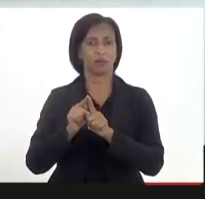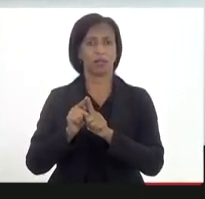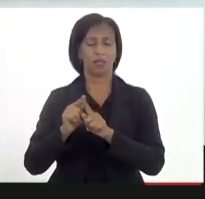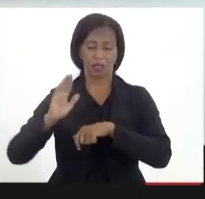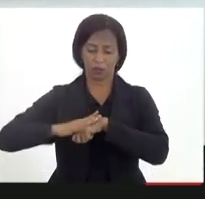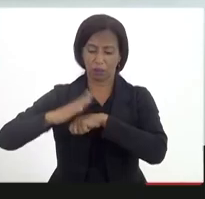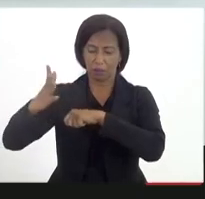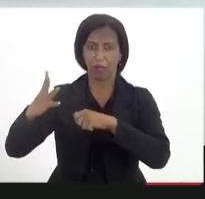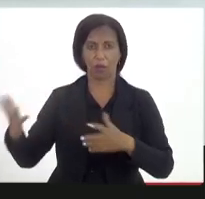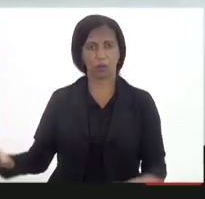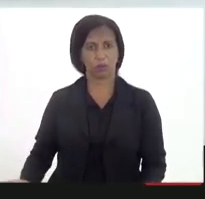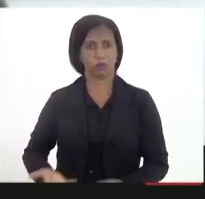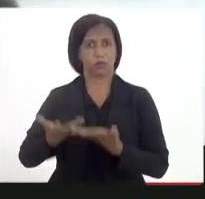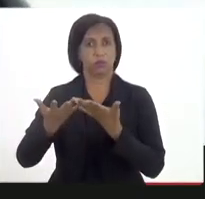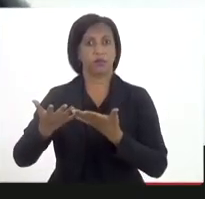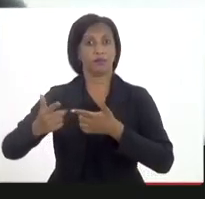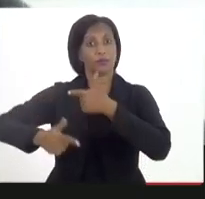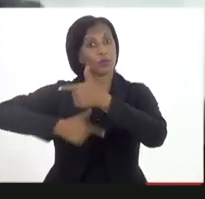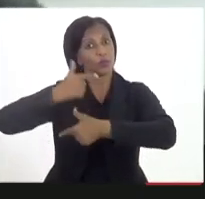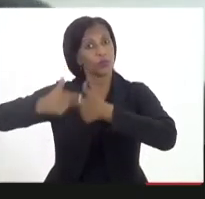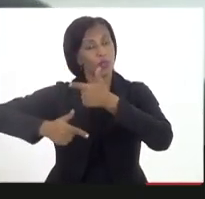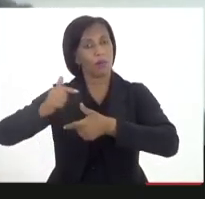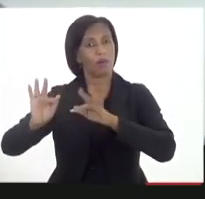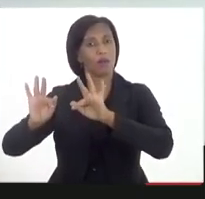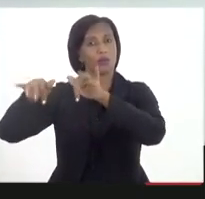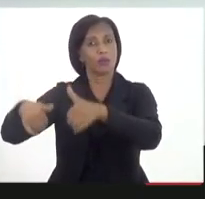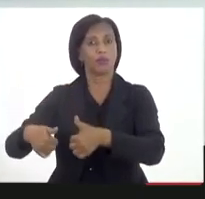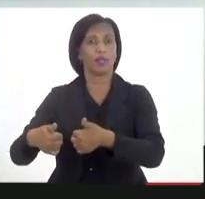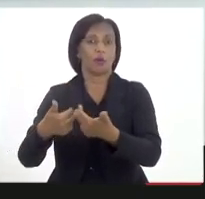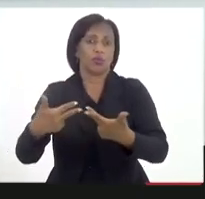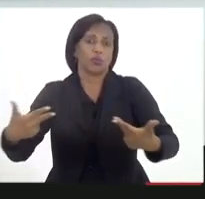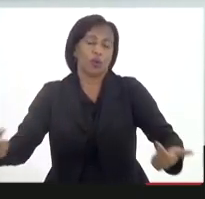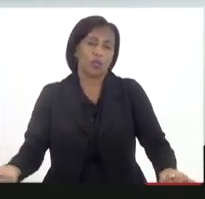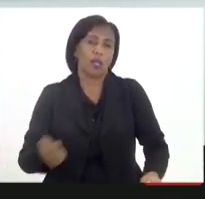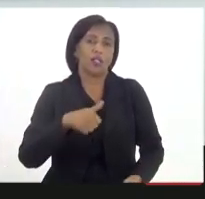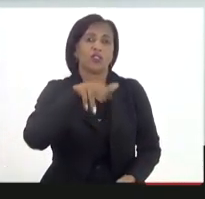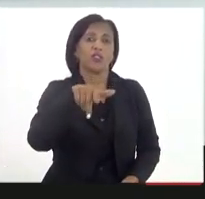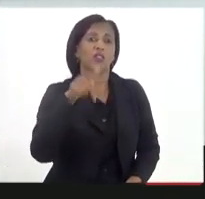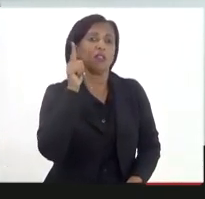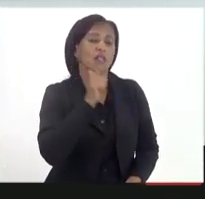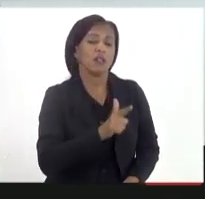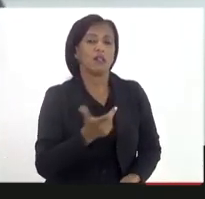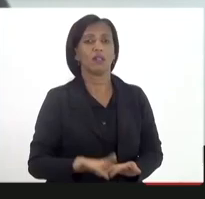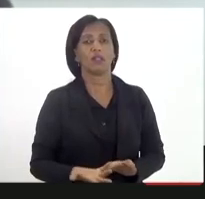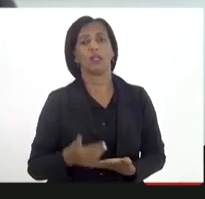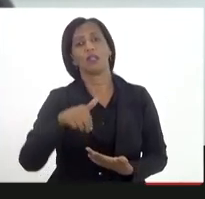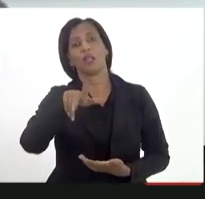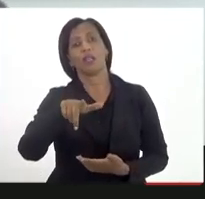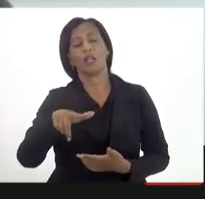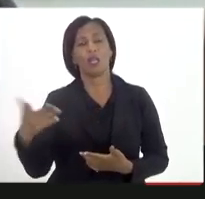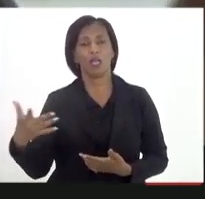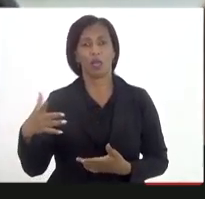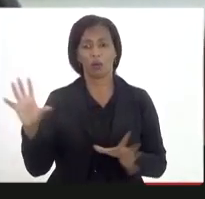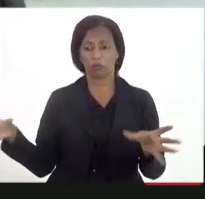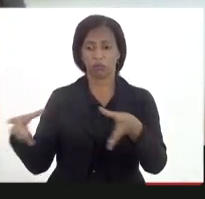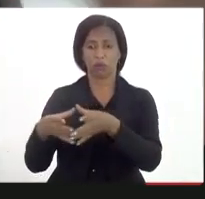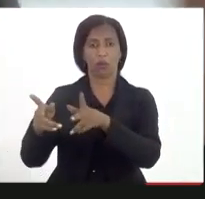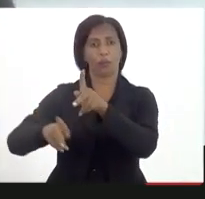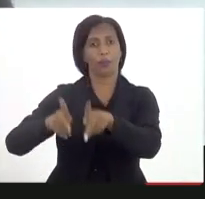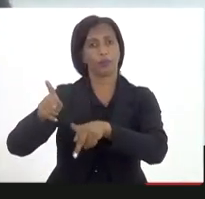efetividade é o serviço ao final se refere ao serviço de e quem ganha com isso o cidadão Fluminense Então os dois